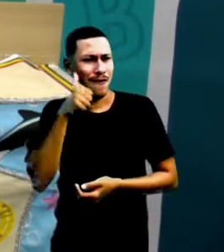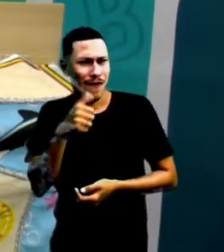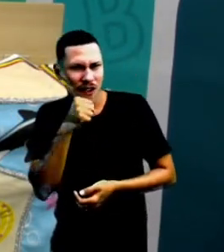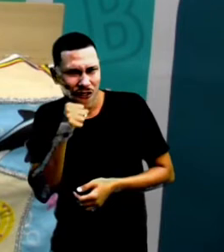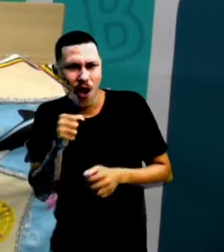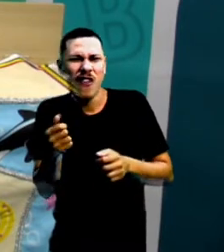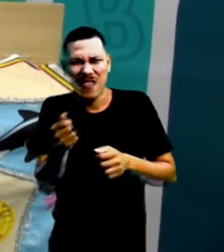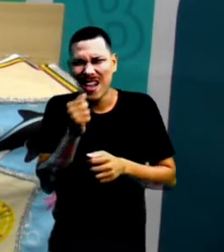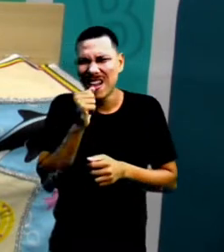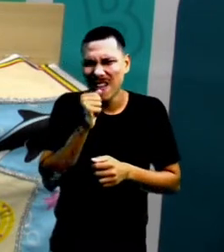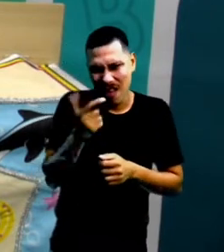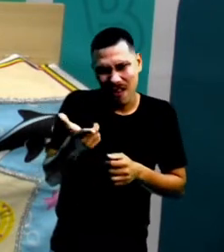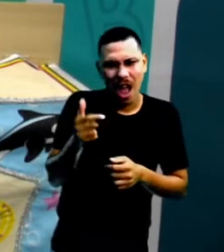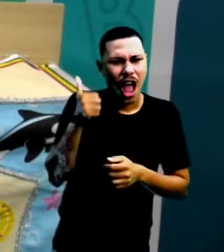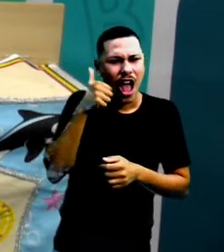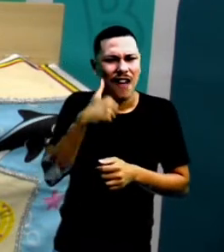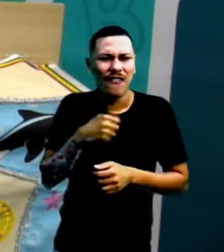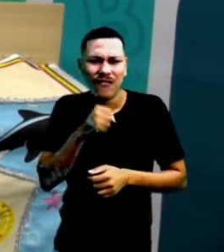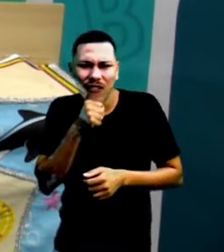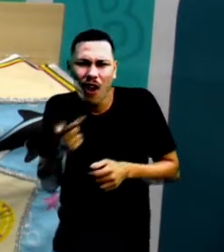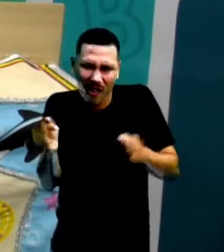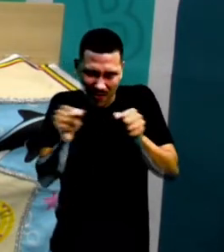pato?